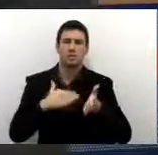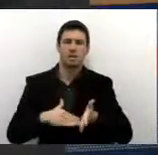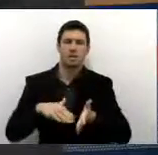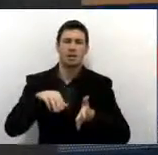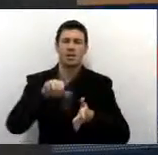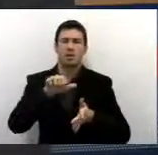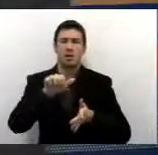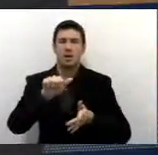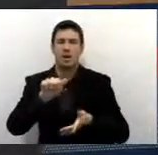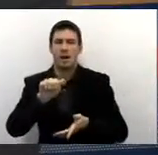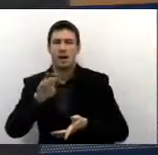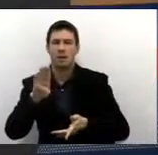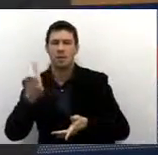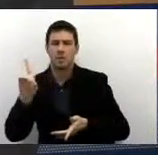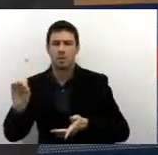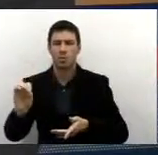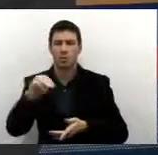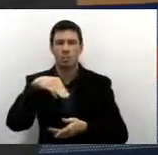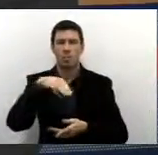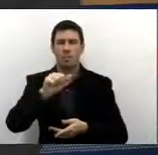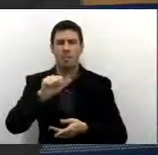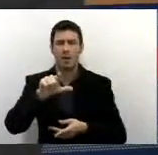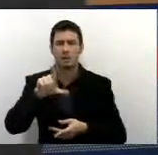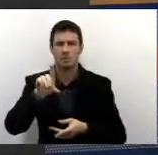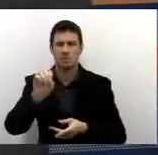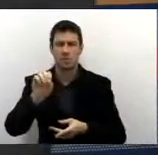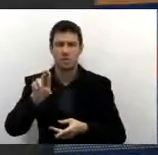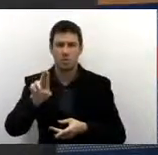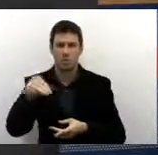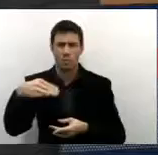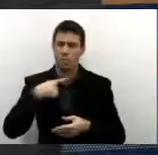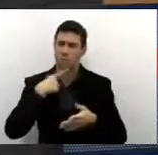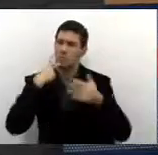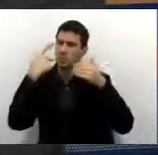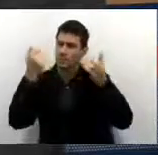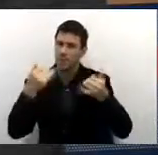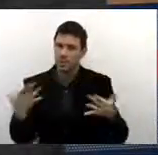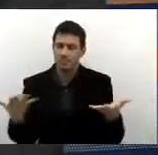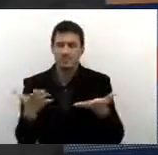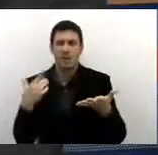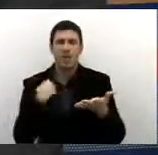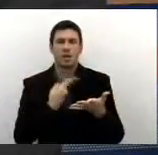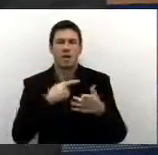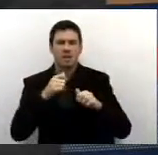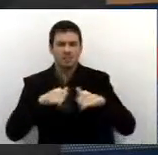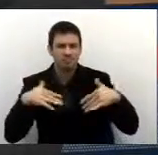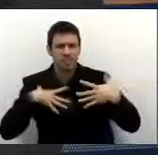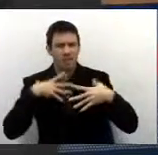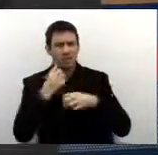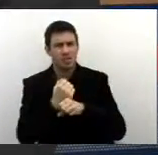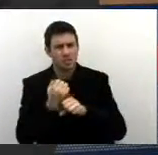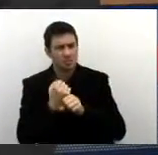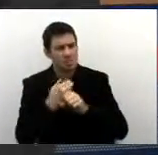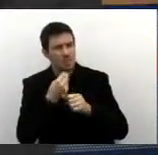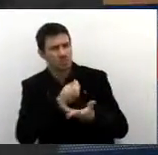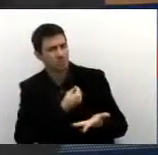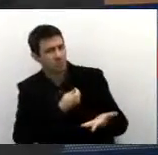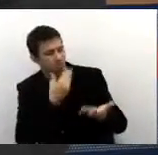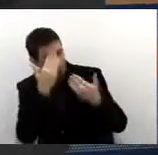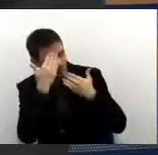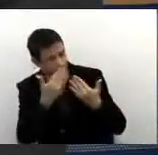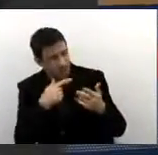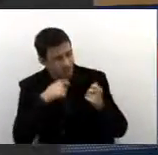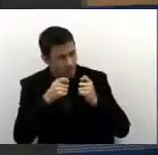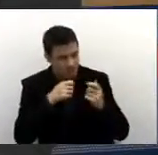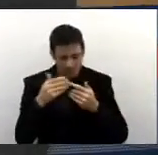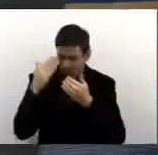gente para contar um pouco para a gente a respeito da expectativa dessa audiência, um pouco do orçamento. Obrigada pela sua presença, pela sua